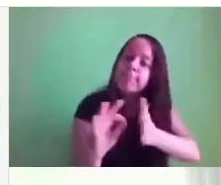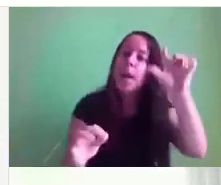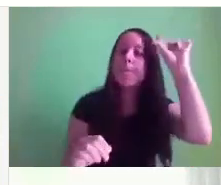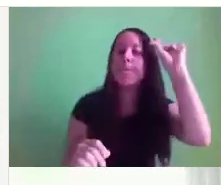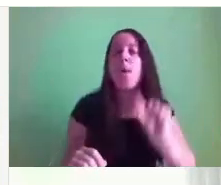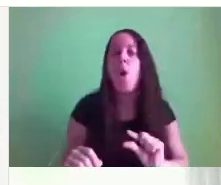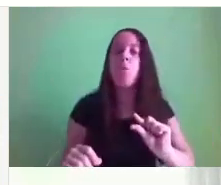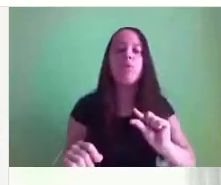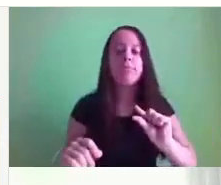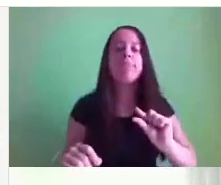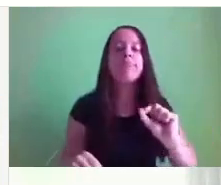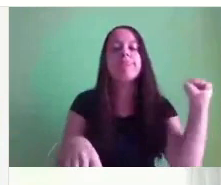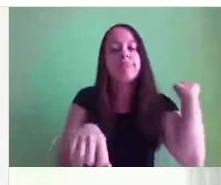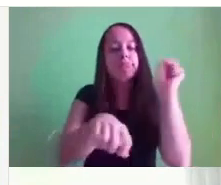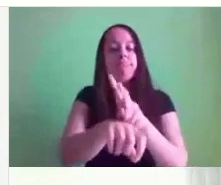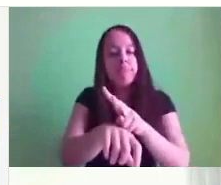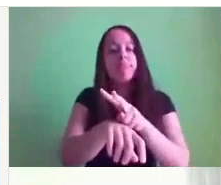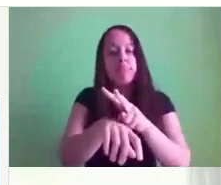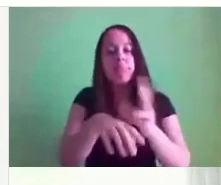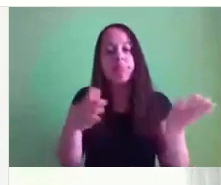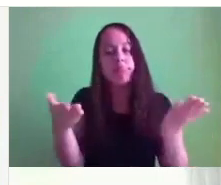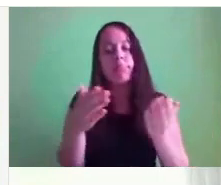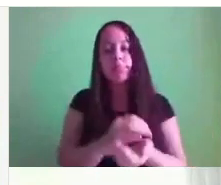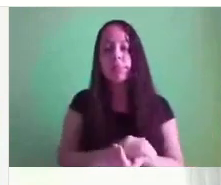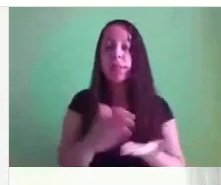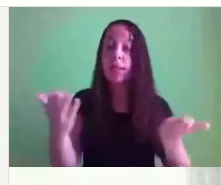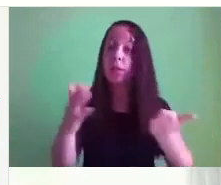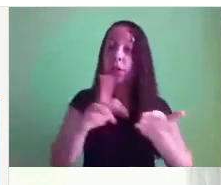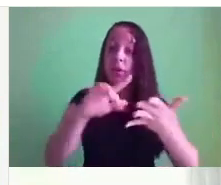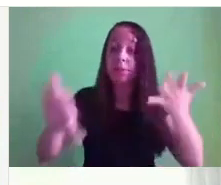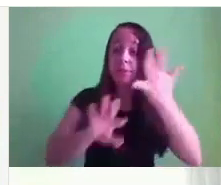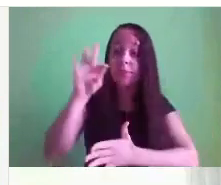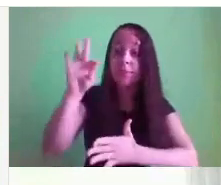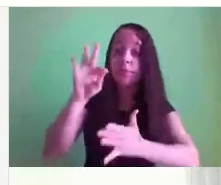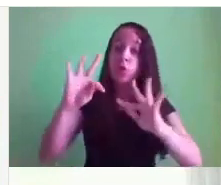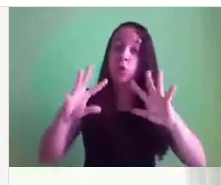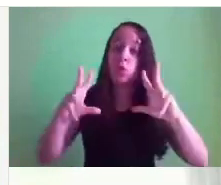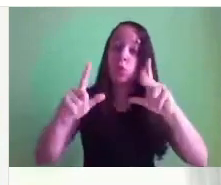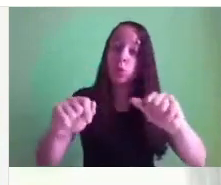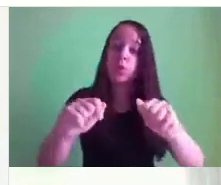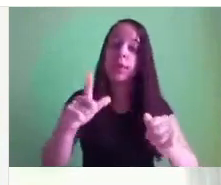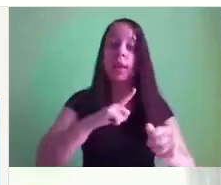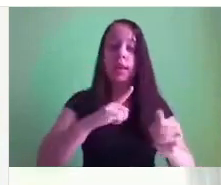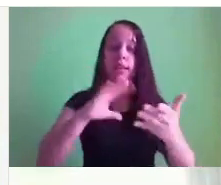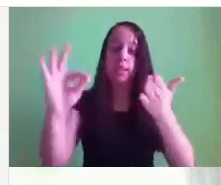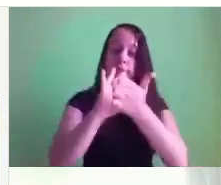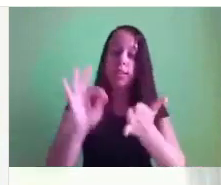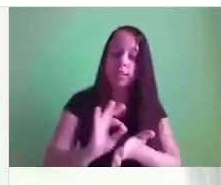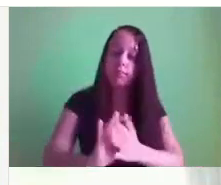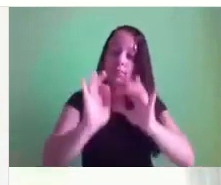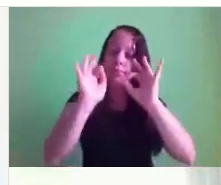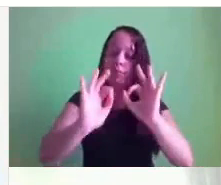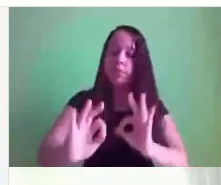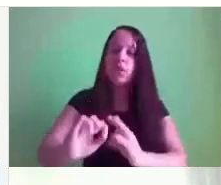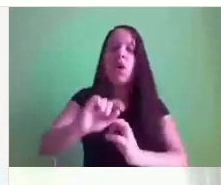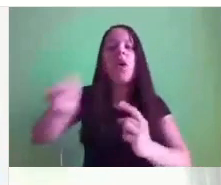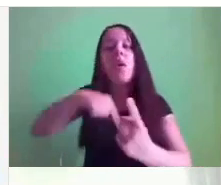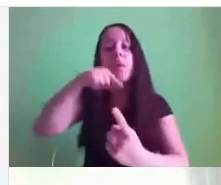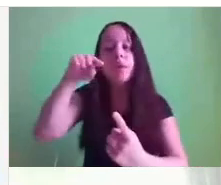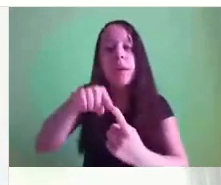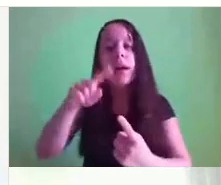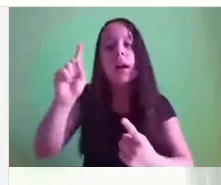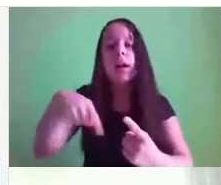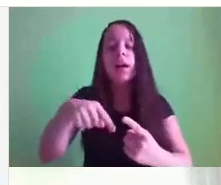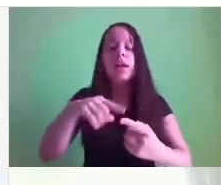iniciaremos o sorteio de todos os candidatos com inscrições homologadas, utilizando o número de sorteio que foi divulgado